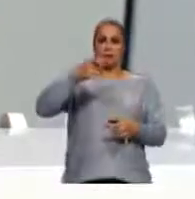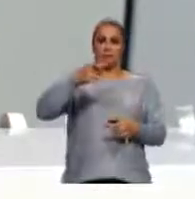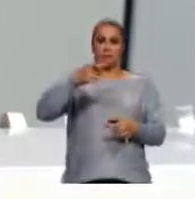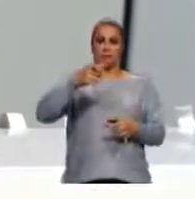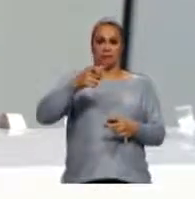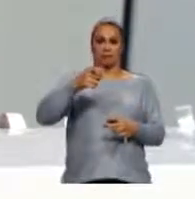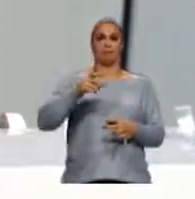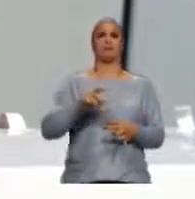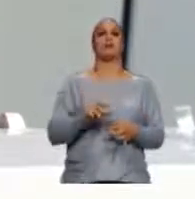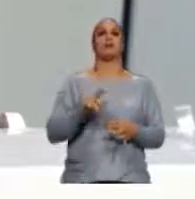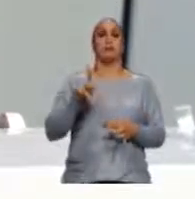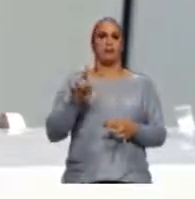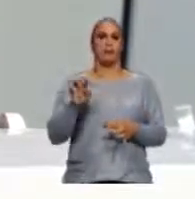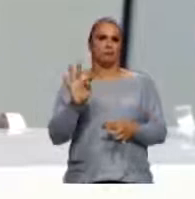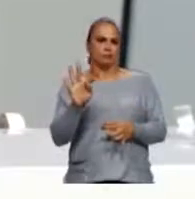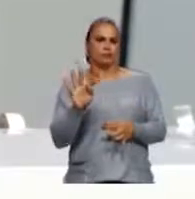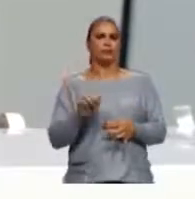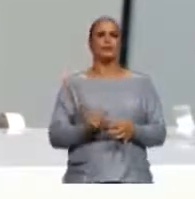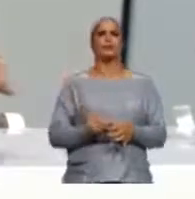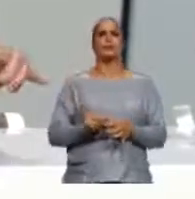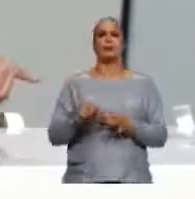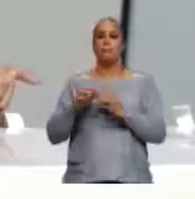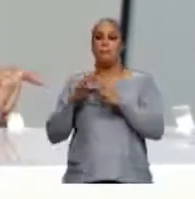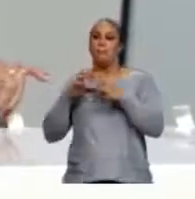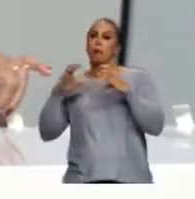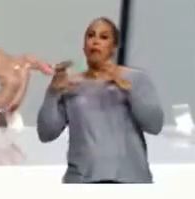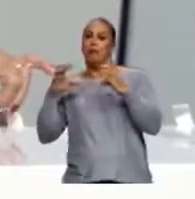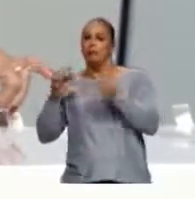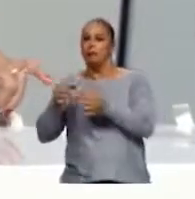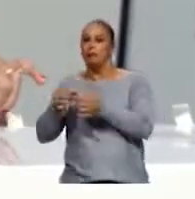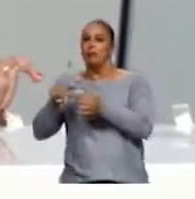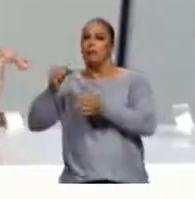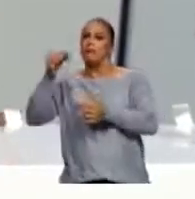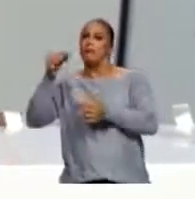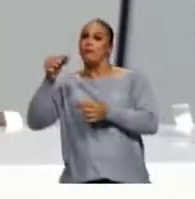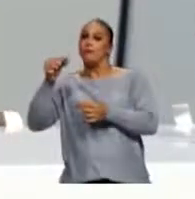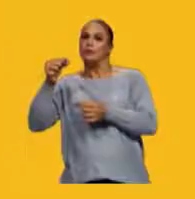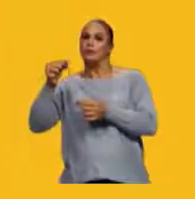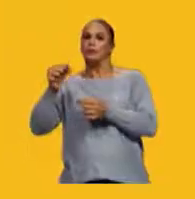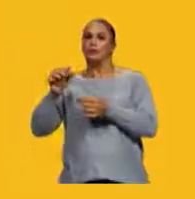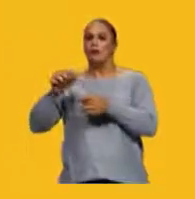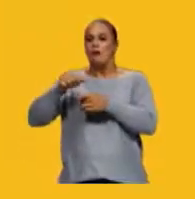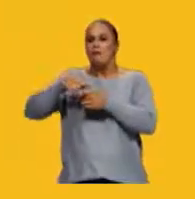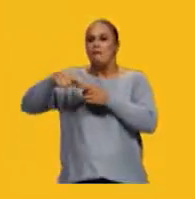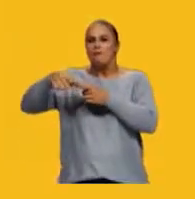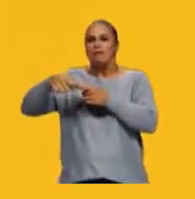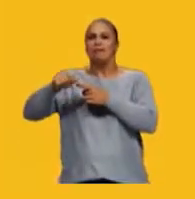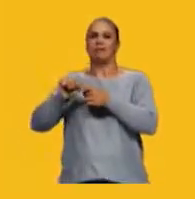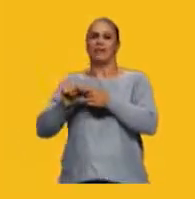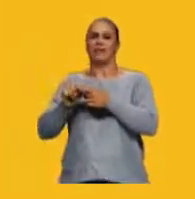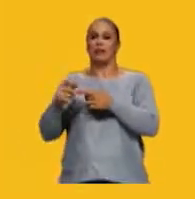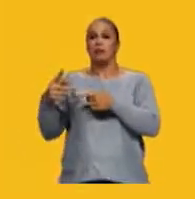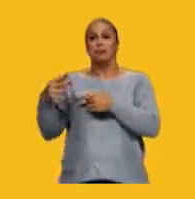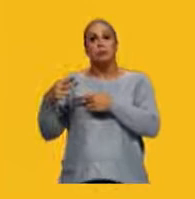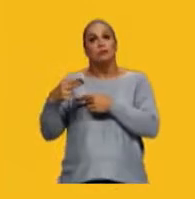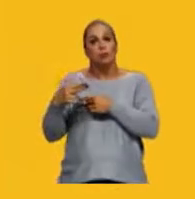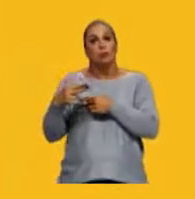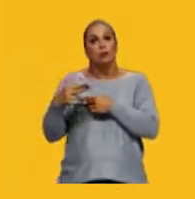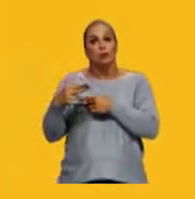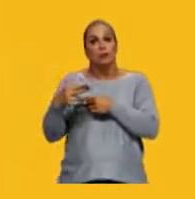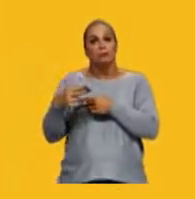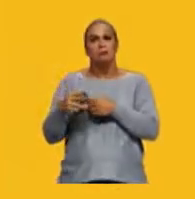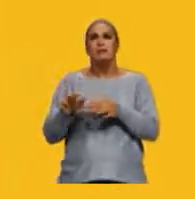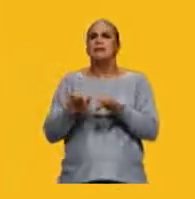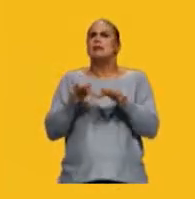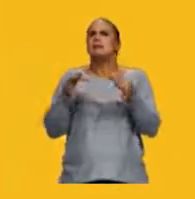descartável, balõezinhos, canudinho, fita adesiva, tesoura. E com esses materiais simples você